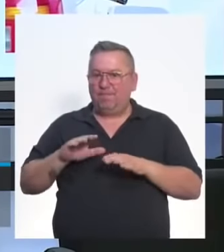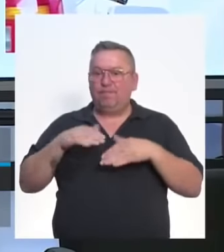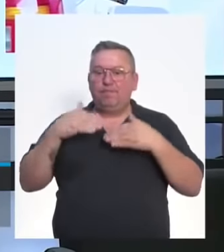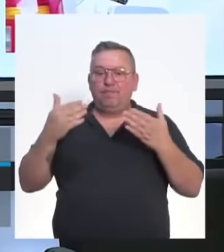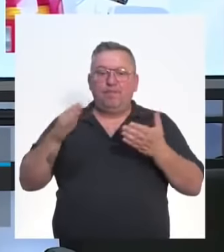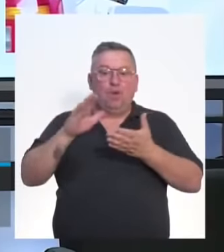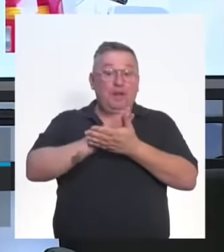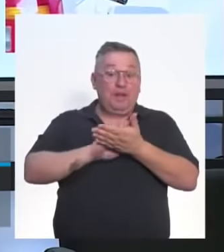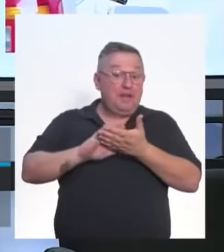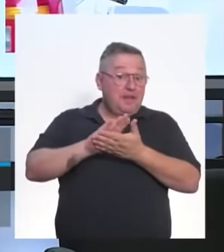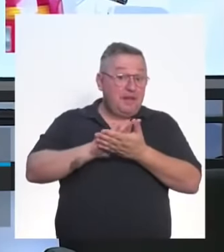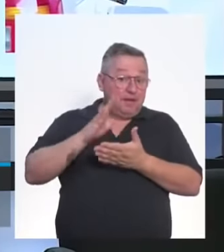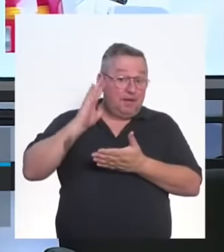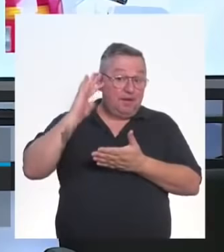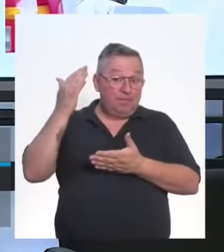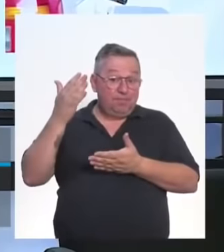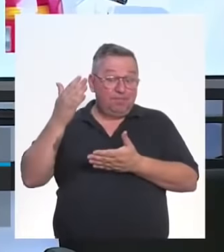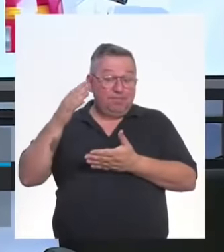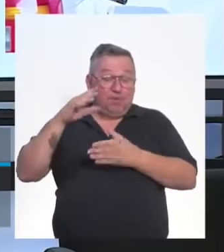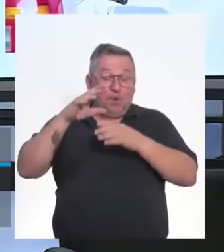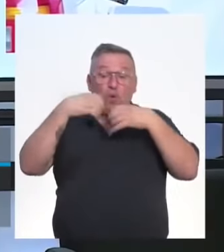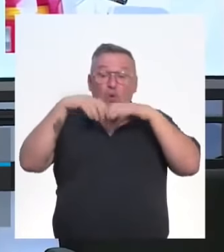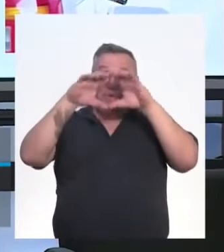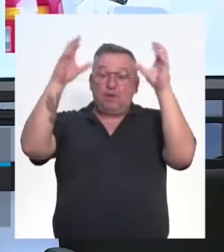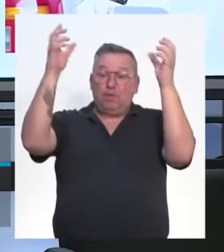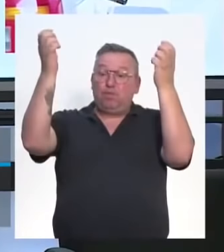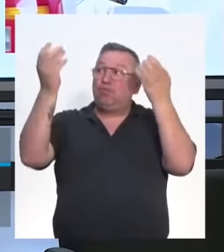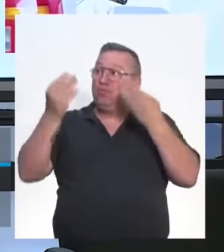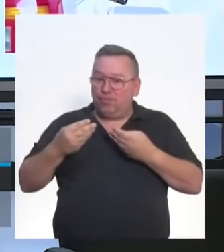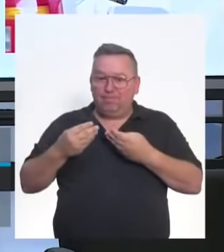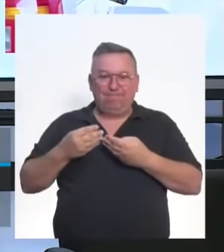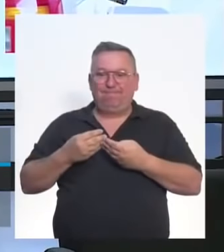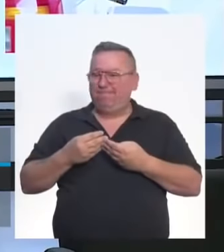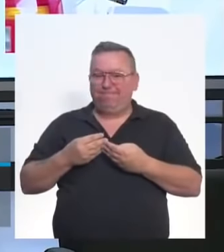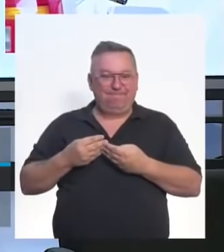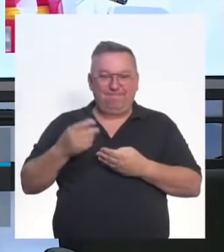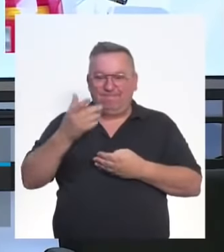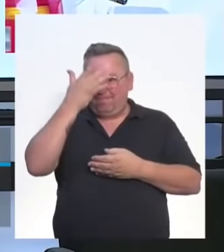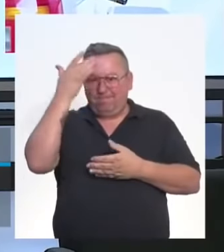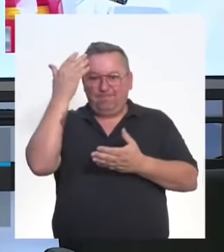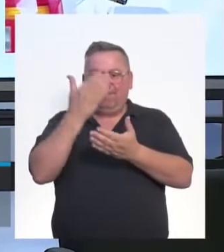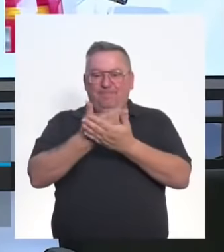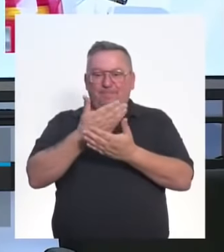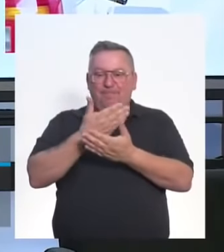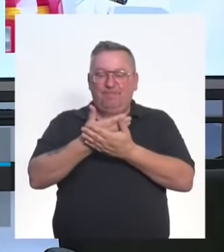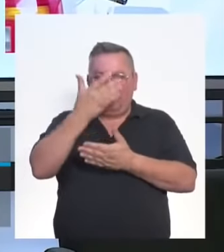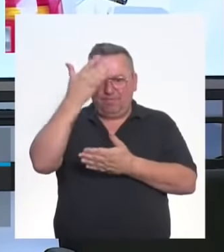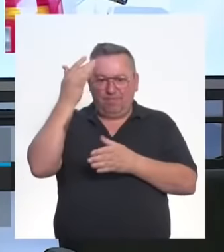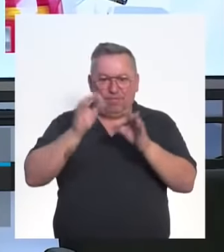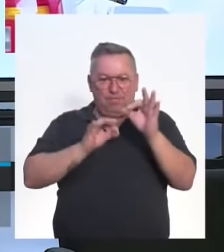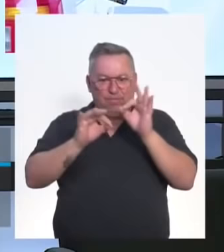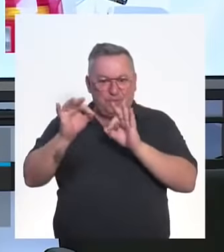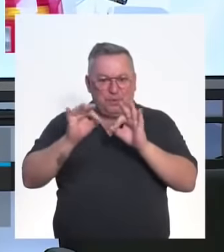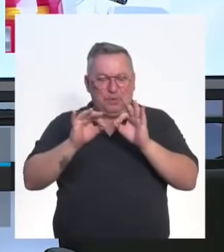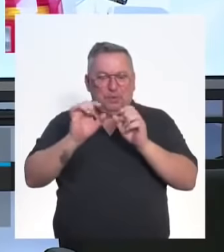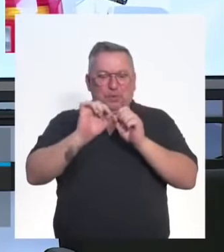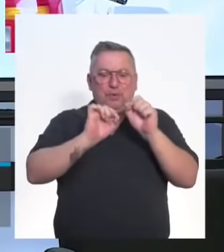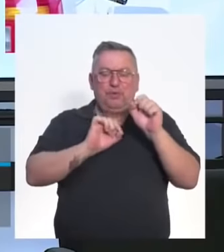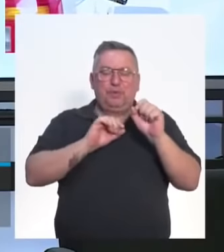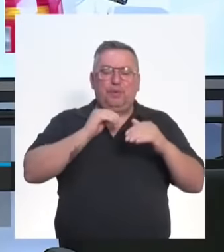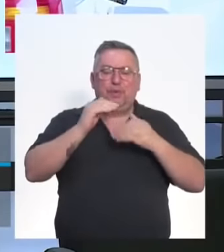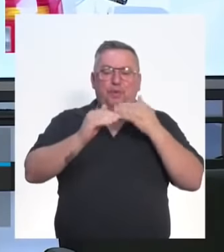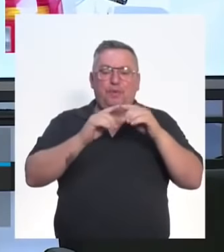nada surgiu por acaso, não caiu do céu, não. Foi alguém que estudou, alguém que se preparou, alguém que